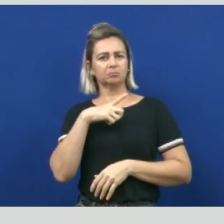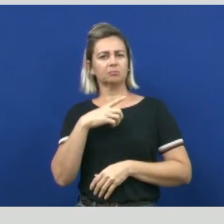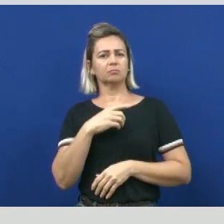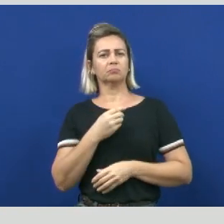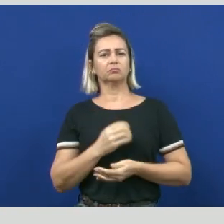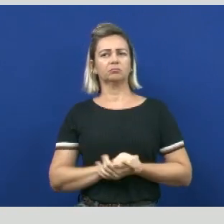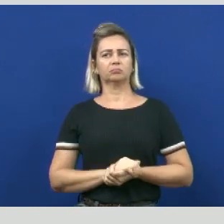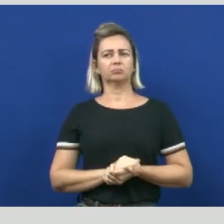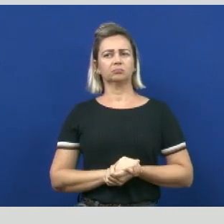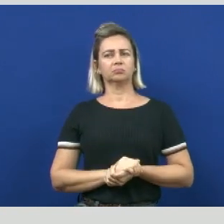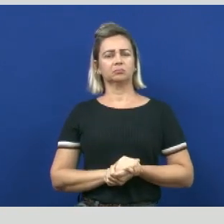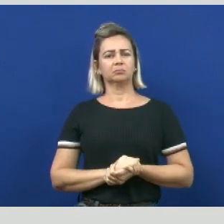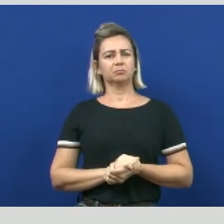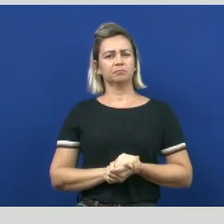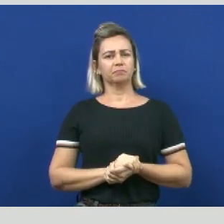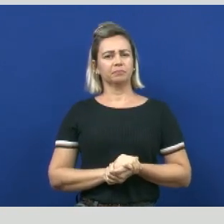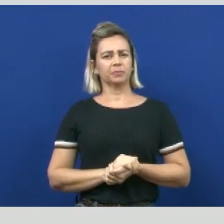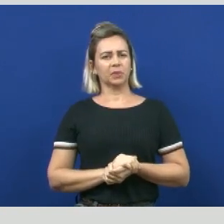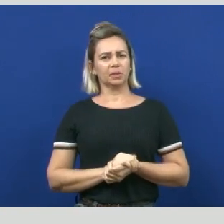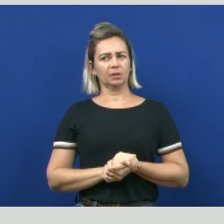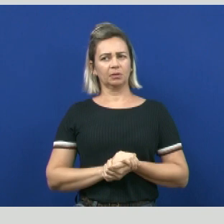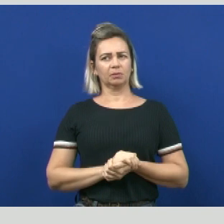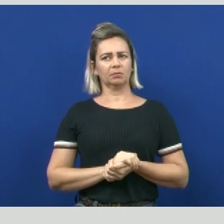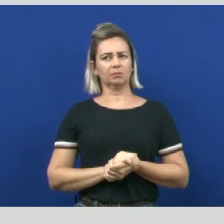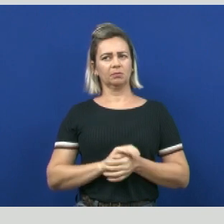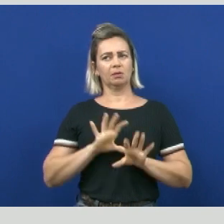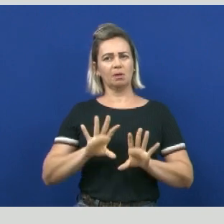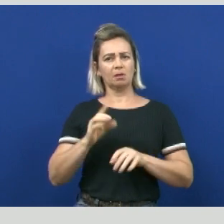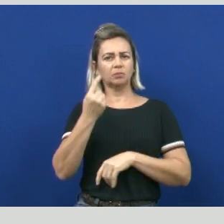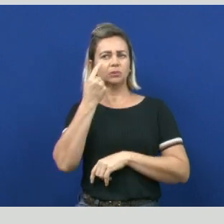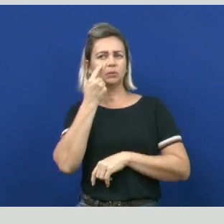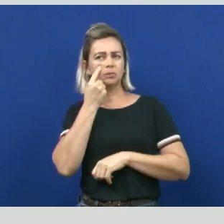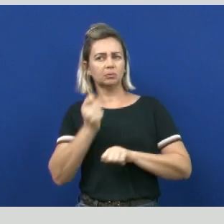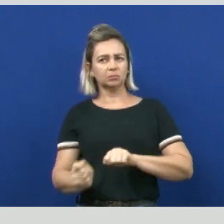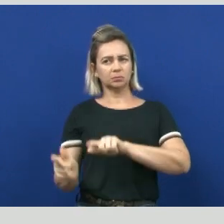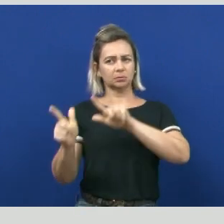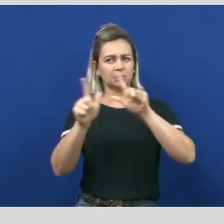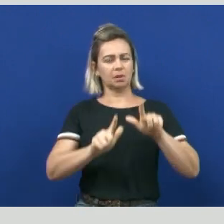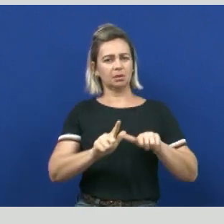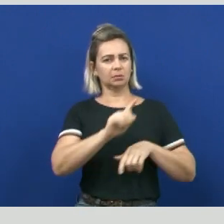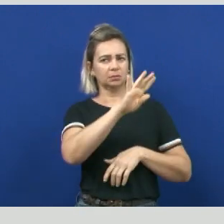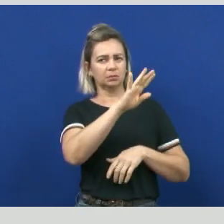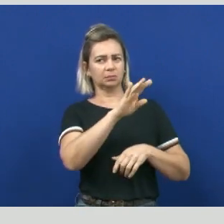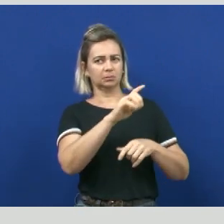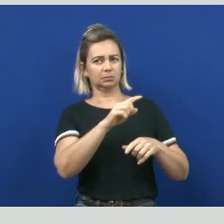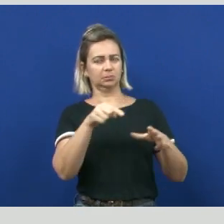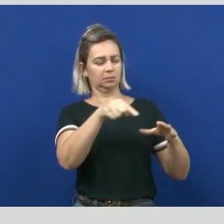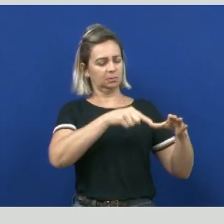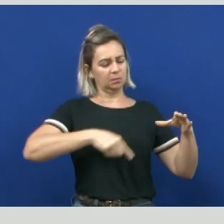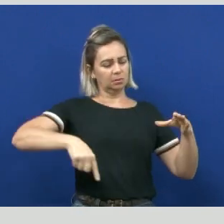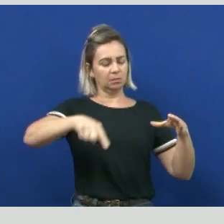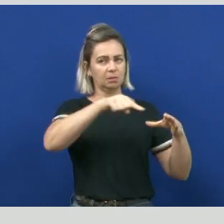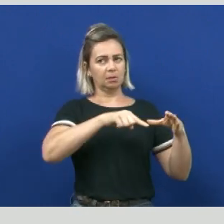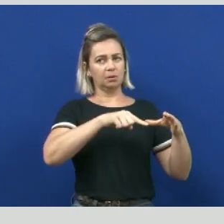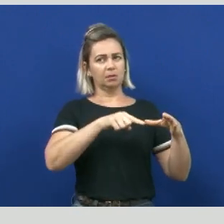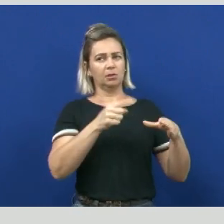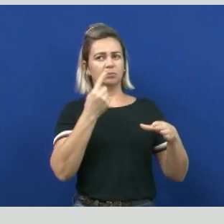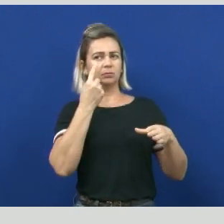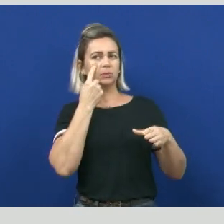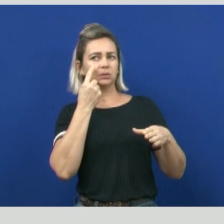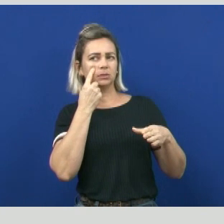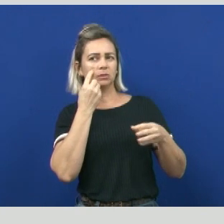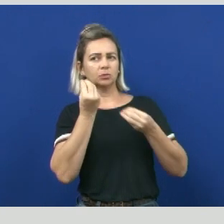as substâncias presentes em todo ser vivo. Eu preparei esse gráfico aí para a gente ver a questão da proporção